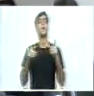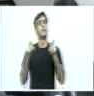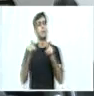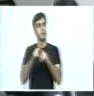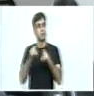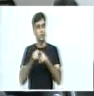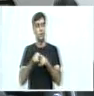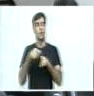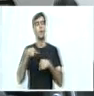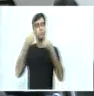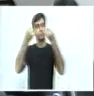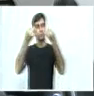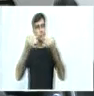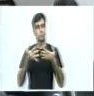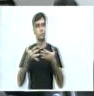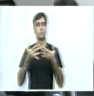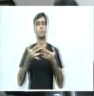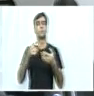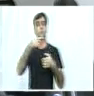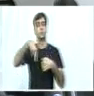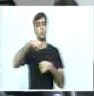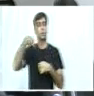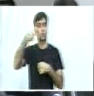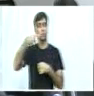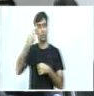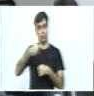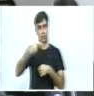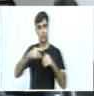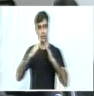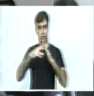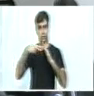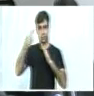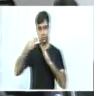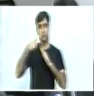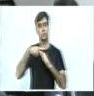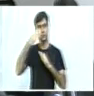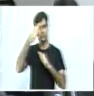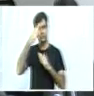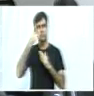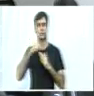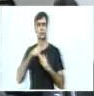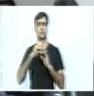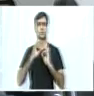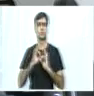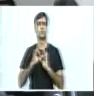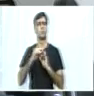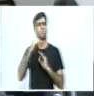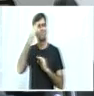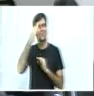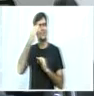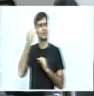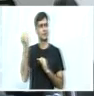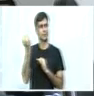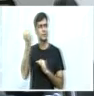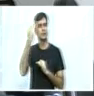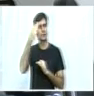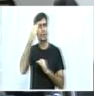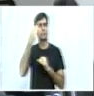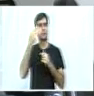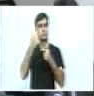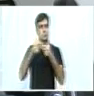Ademais, ressalta-se que os vereadores dessa casa entendem a delicada situação